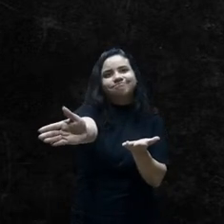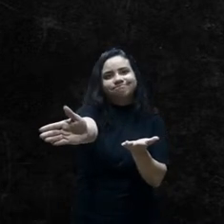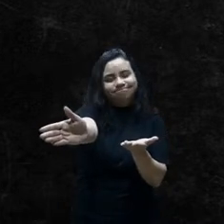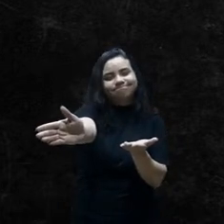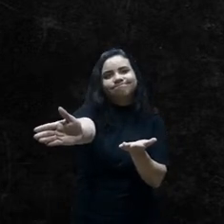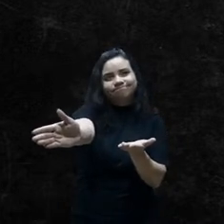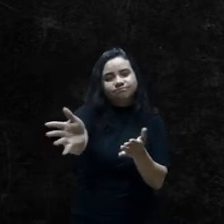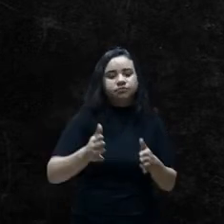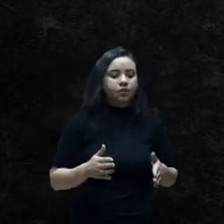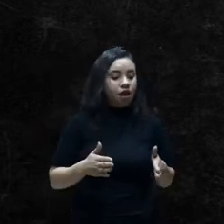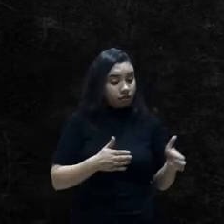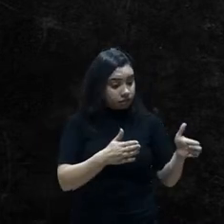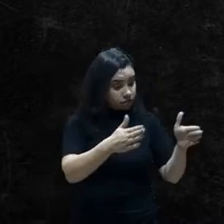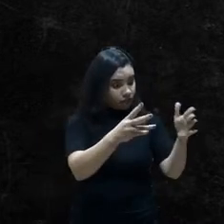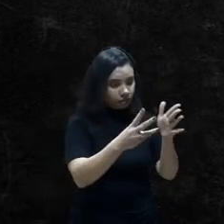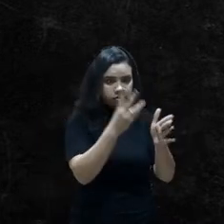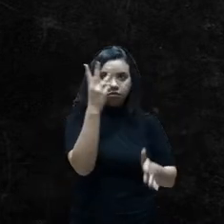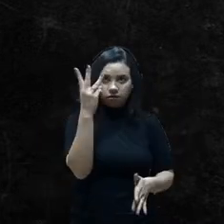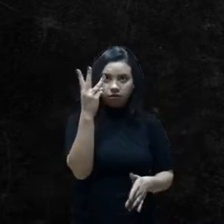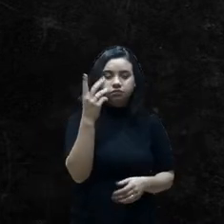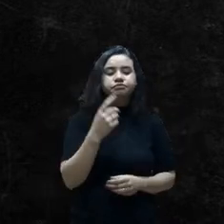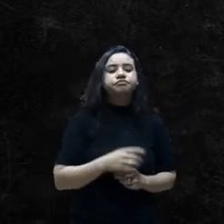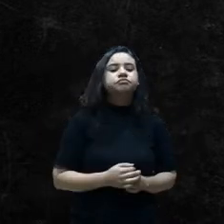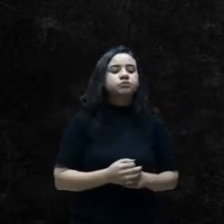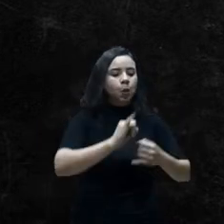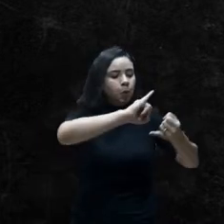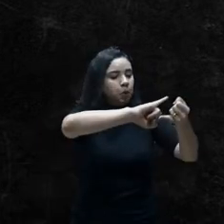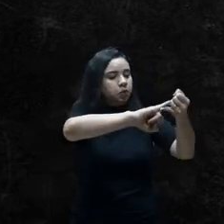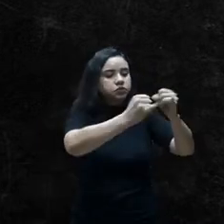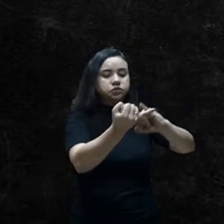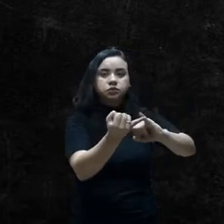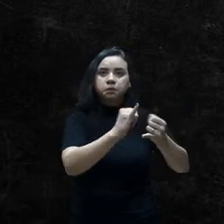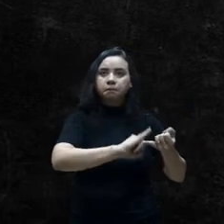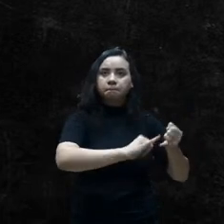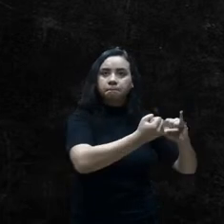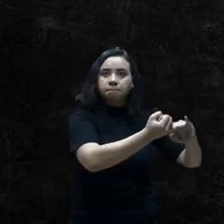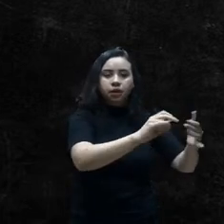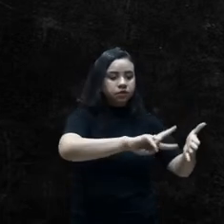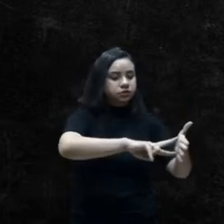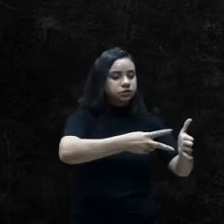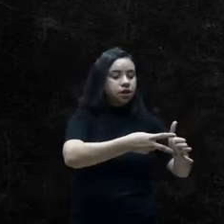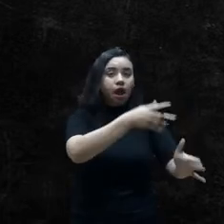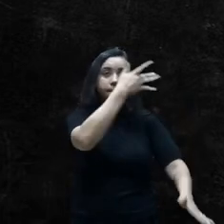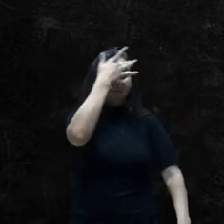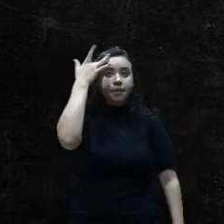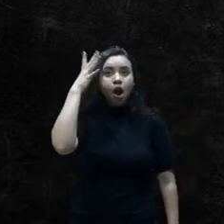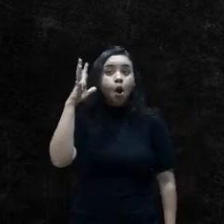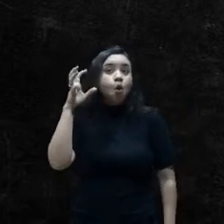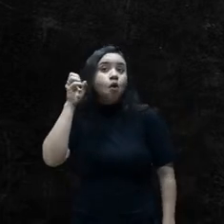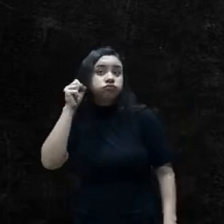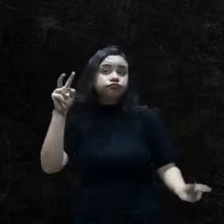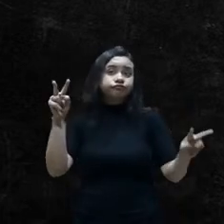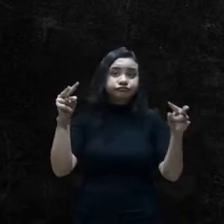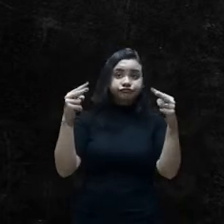E tem o terceiro terreno, é a parte que caiu entre os espinhos. Estes são os que ouviram e no decorrer dos